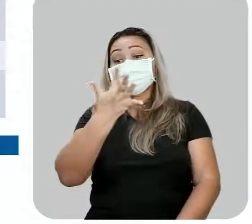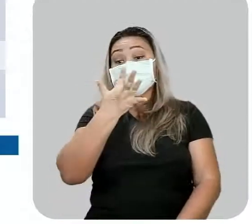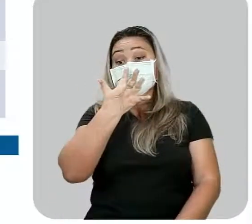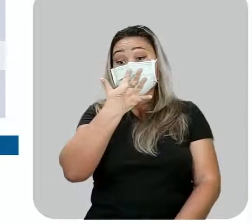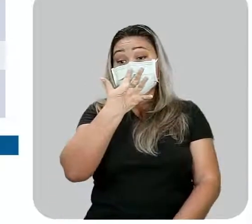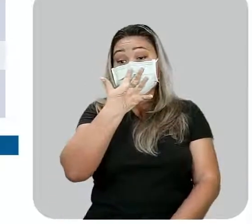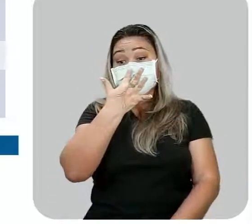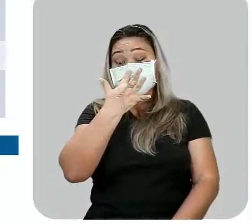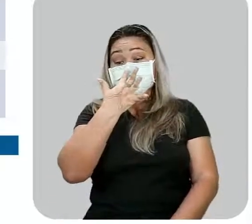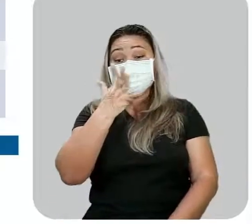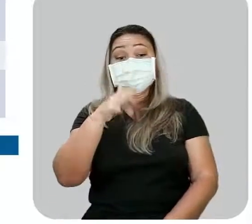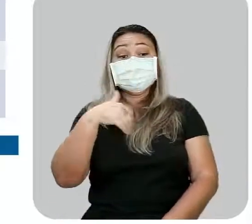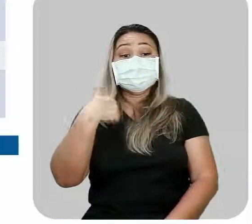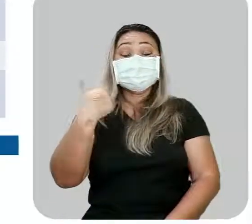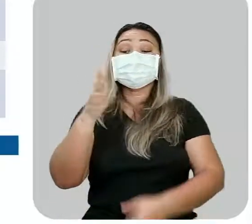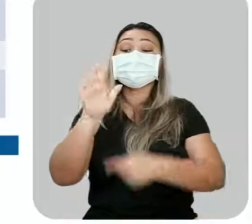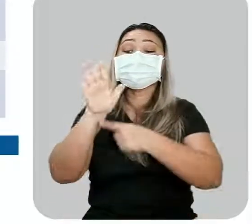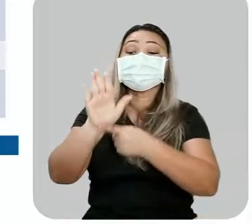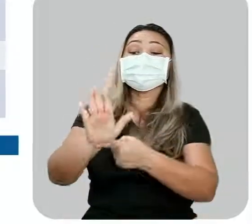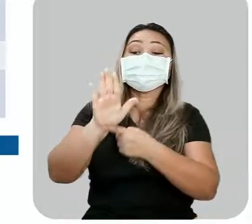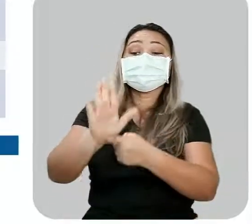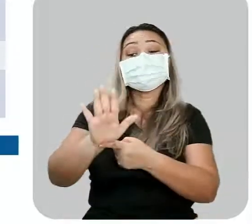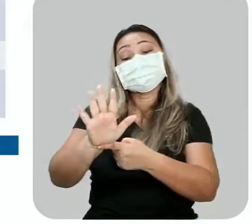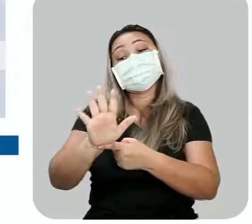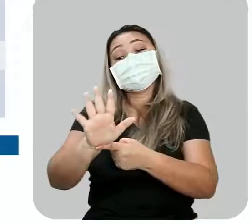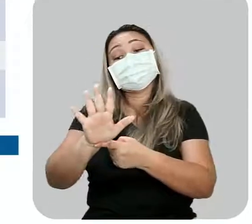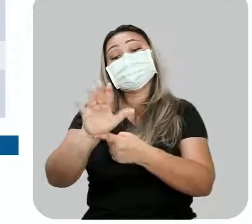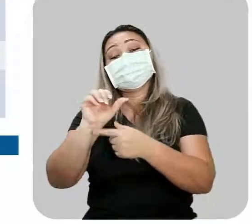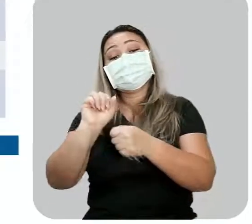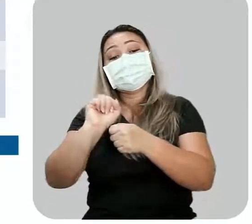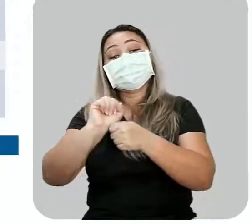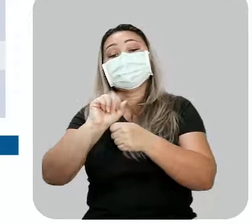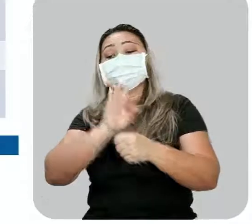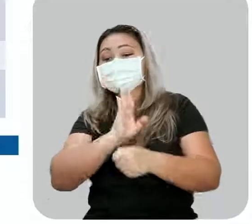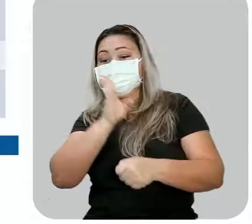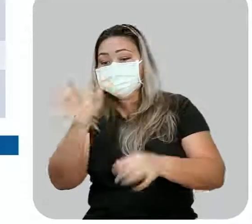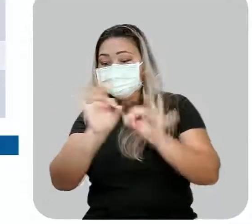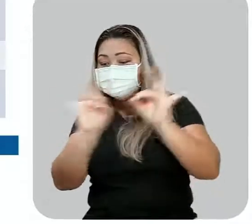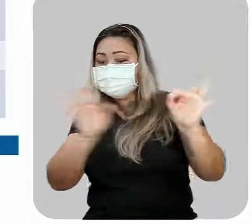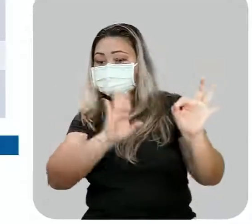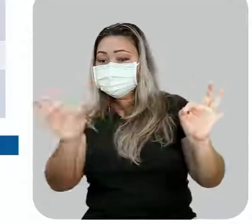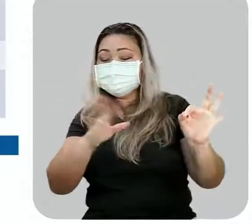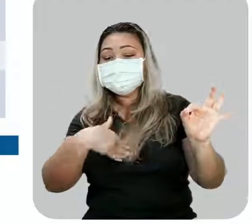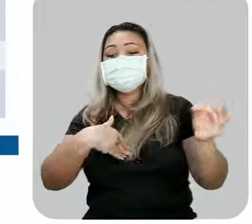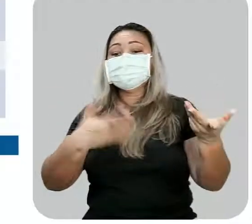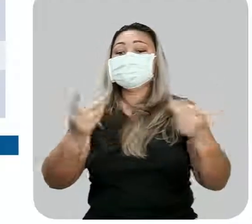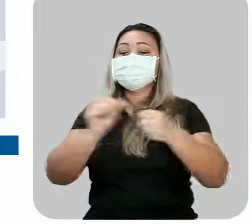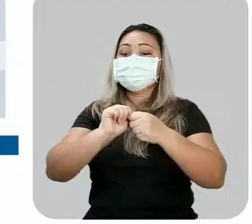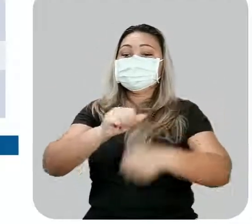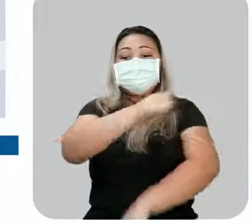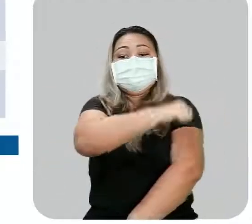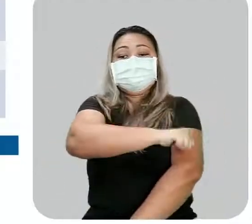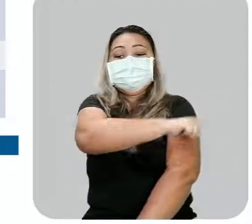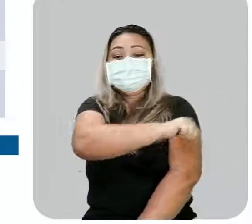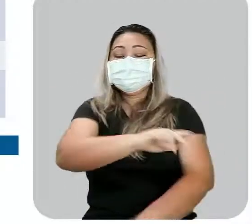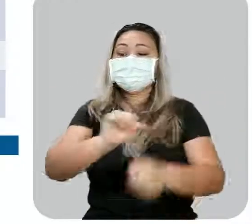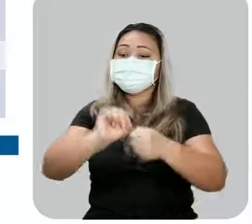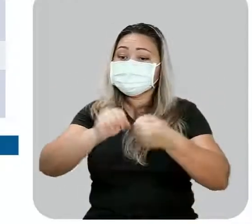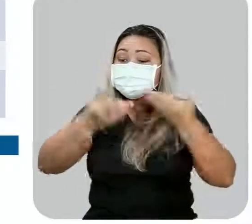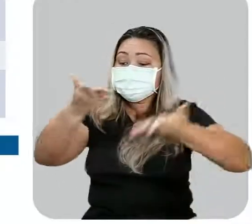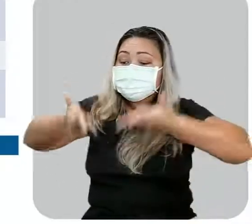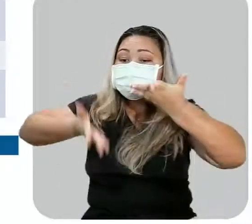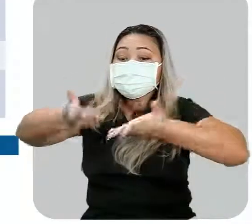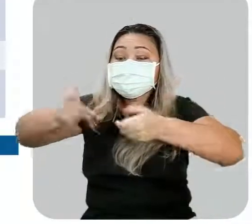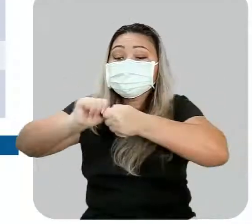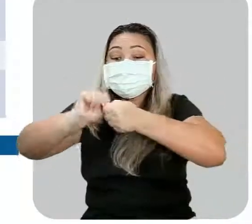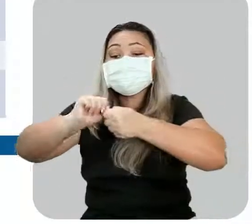Assistir, né? Auxiliar, verbo transitivo direto. A enfermeira assistia o